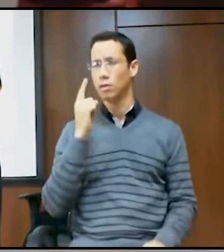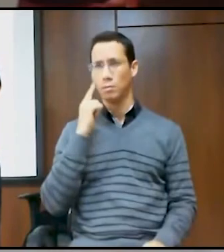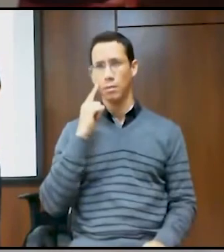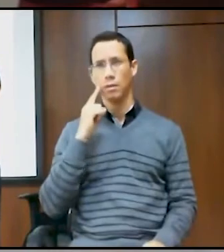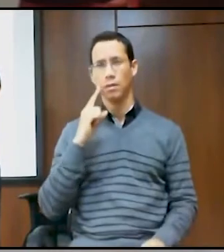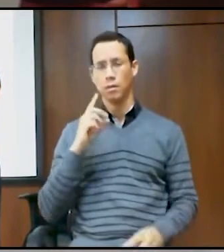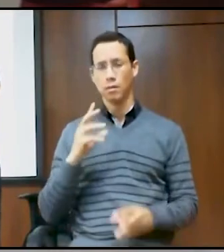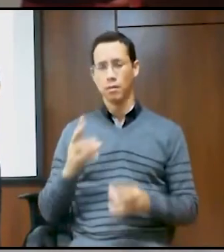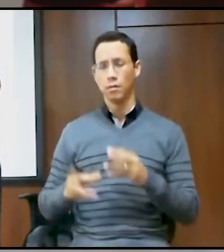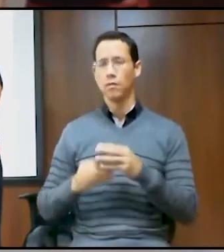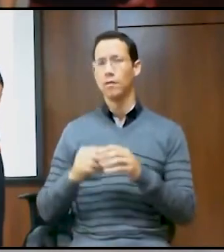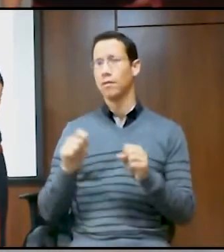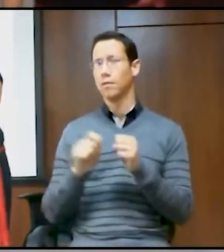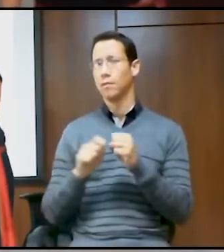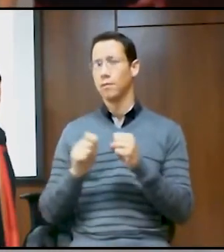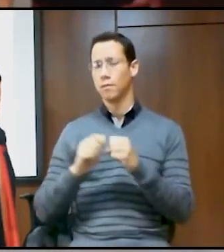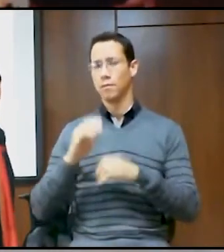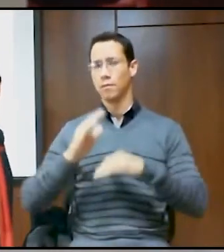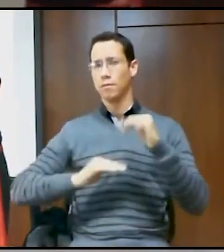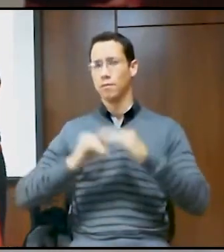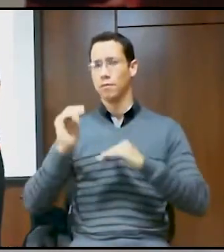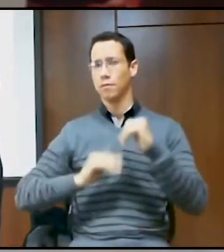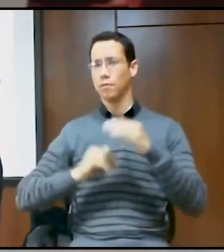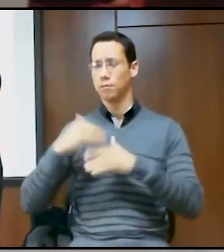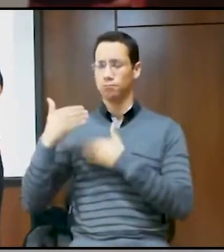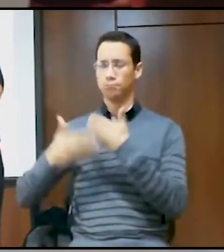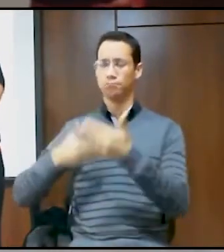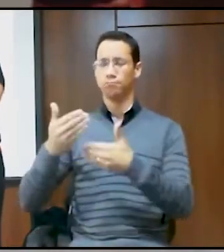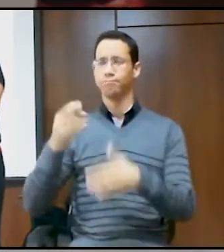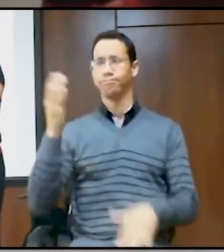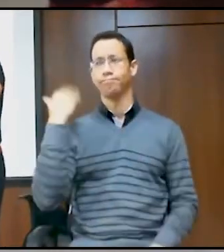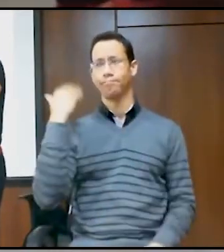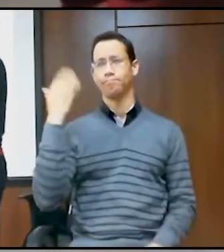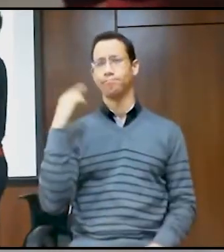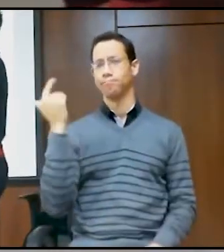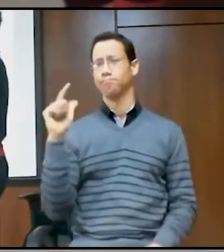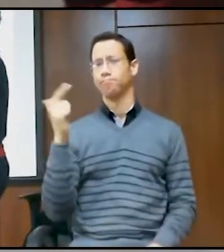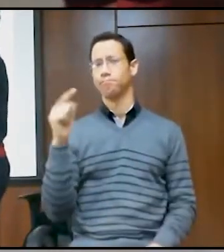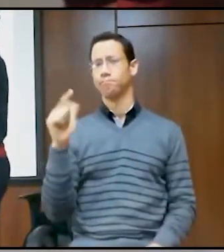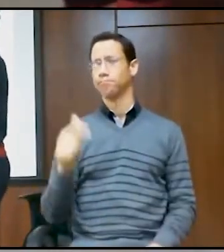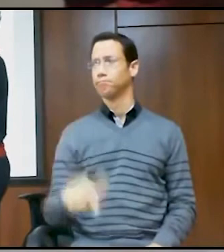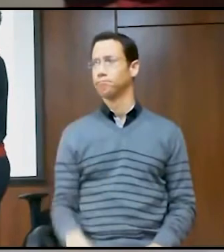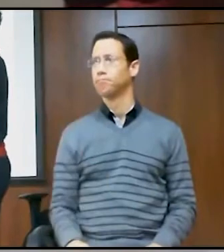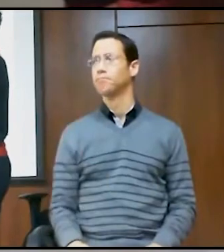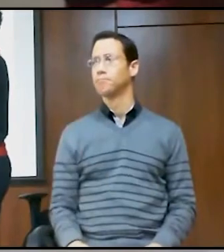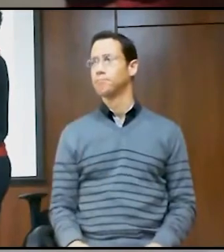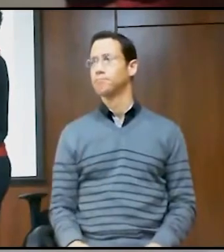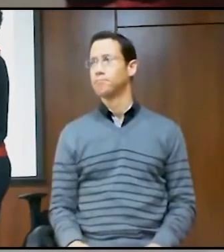construída, né, ao longo do tempo. Não existia auxílio aluguel antes e, como vocês podem ver,